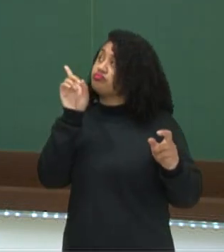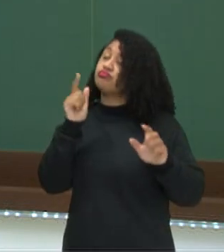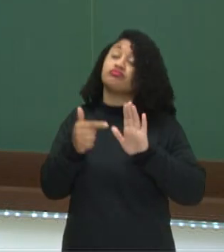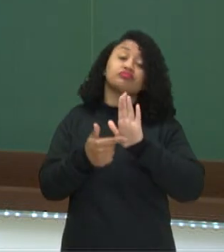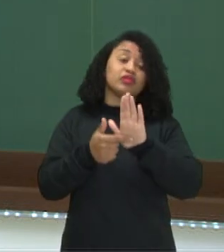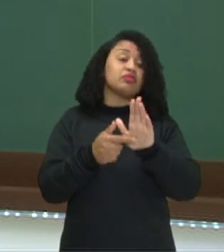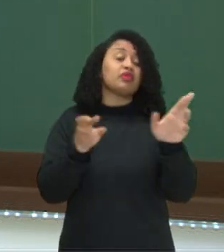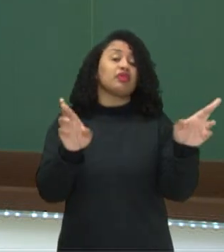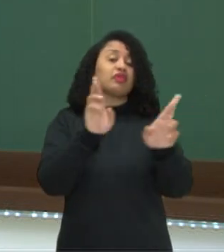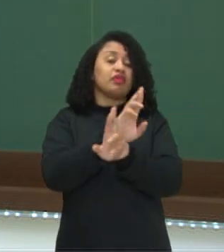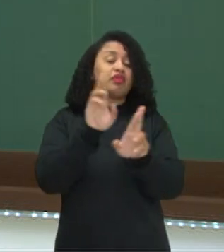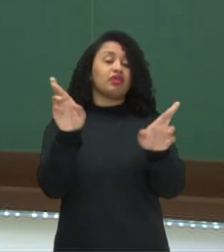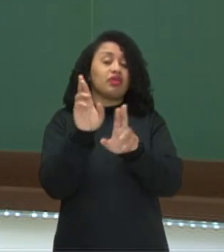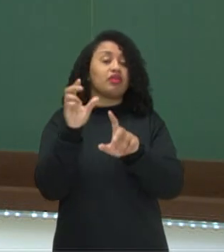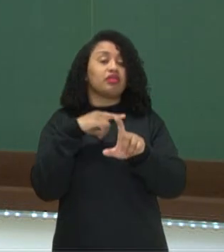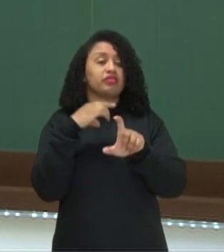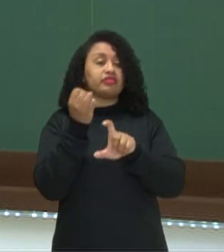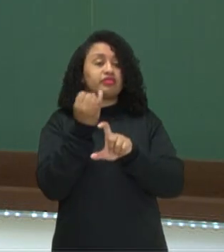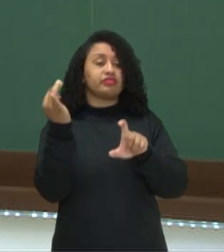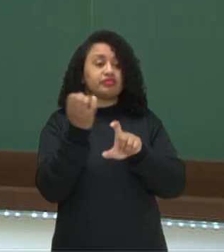essa relação da potência, tá?